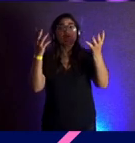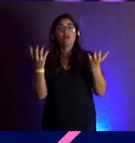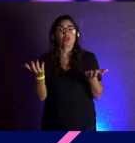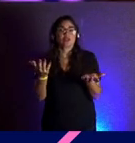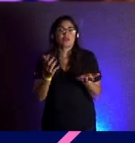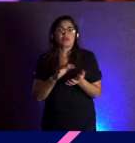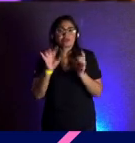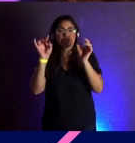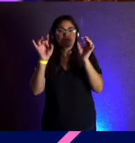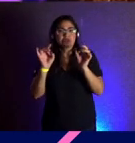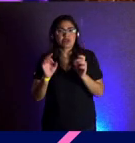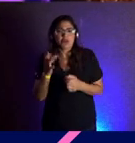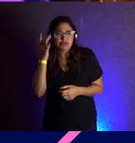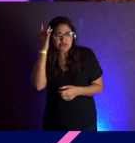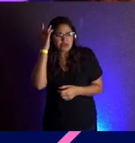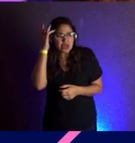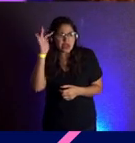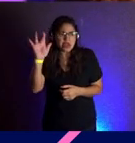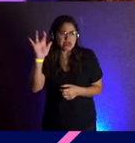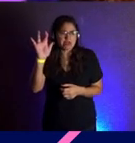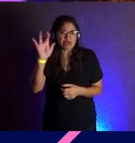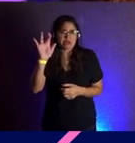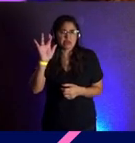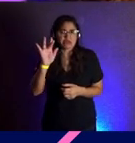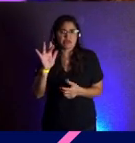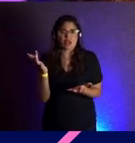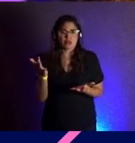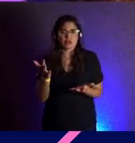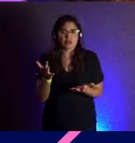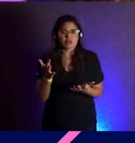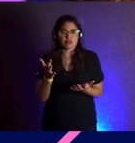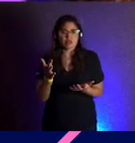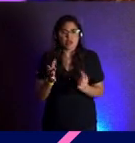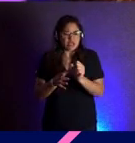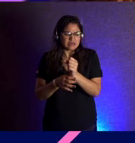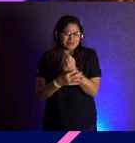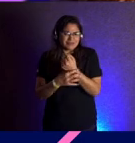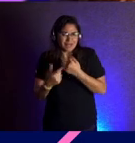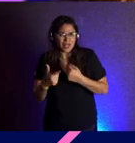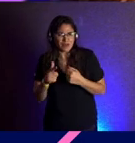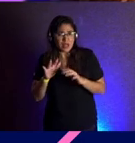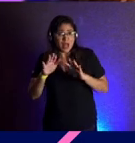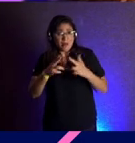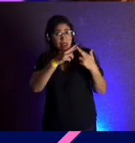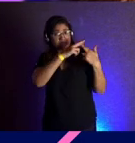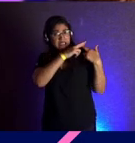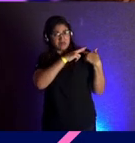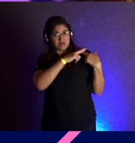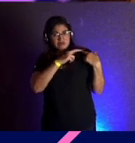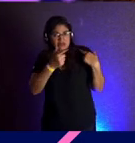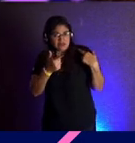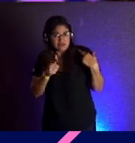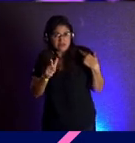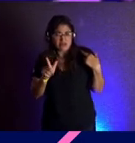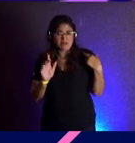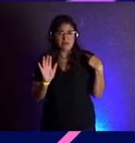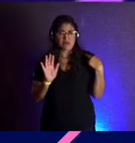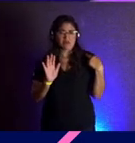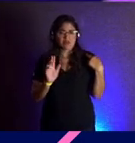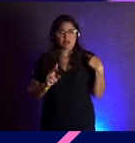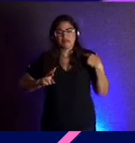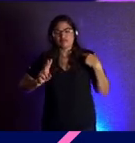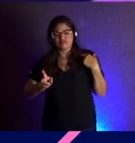A gente não sabe, não só pela incerteza, mas porque é irresponsabilidade fazer isso. mas na frequência de eventos, sim,